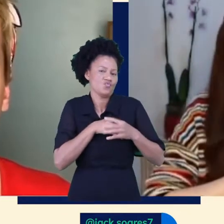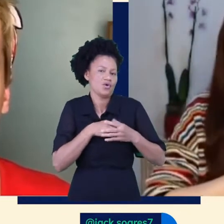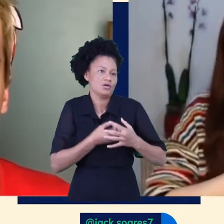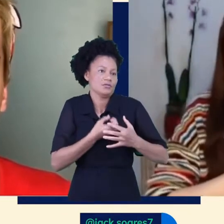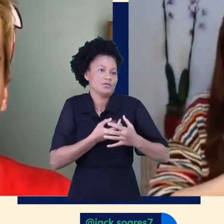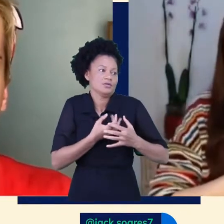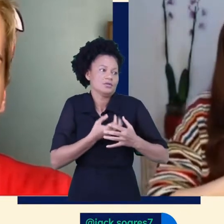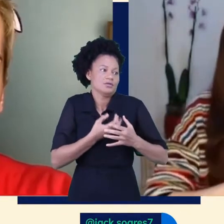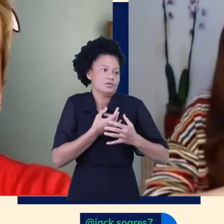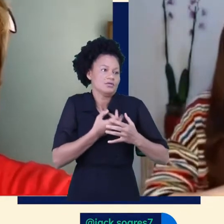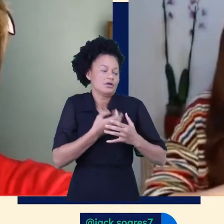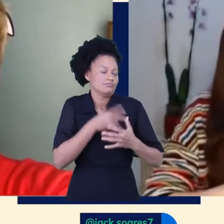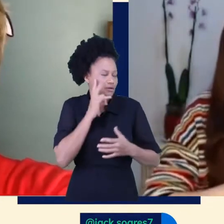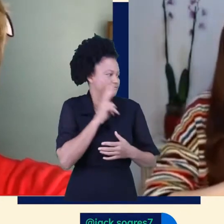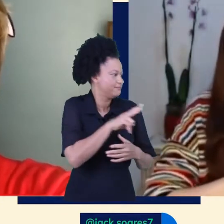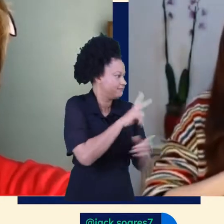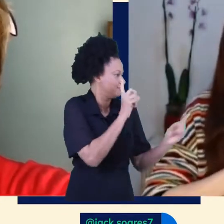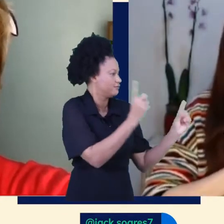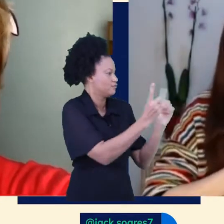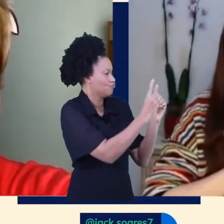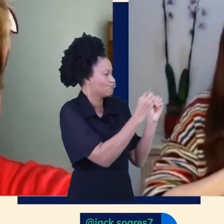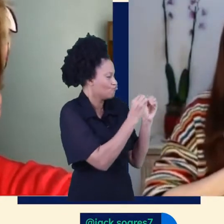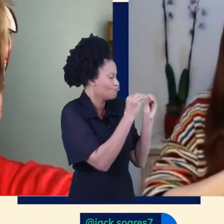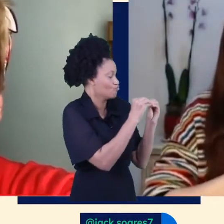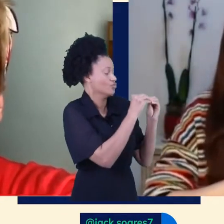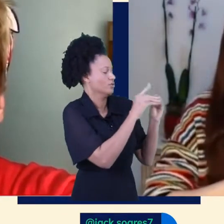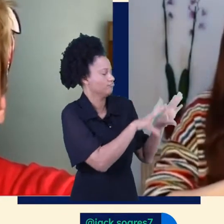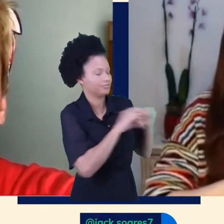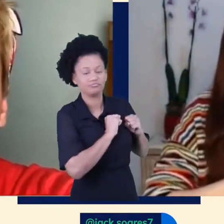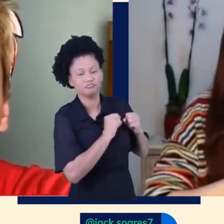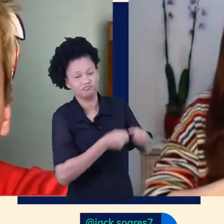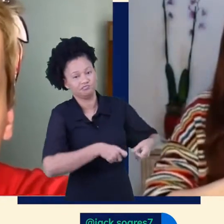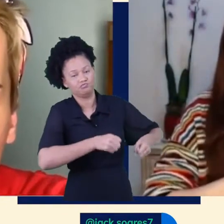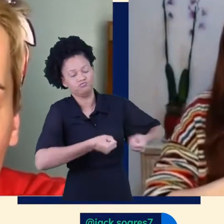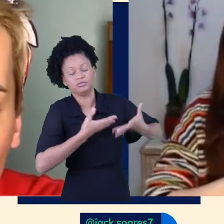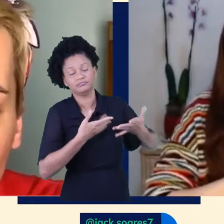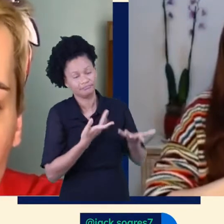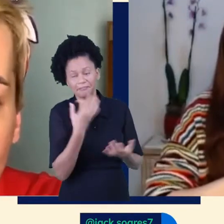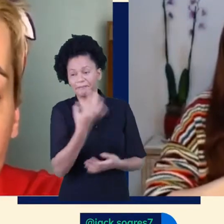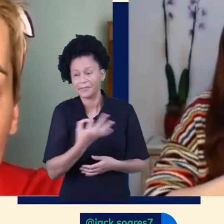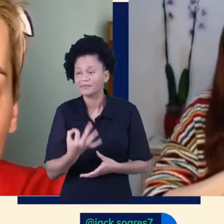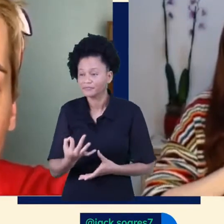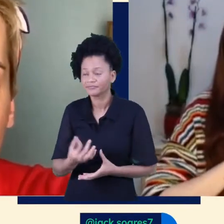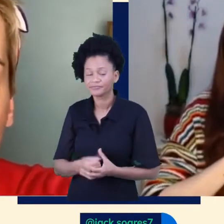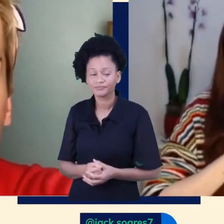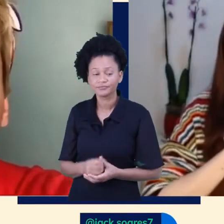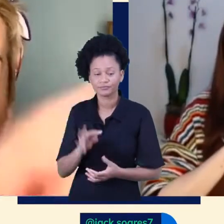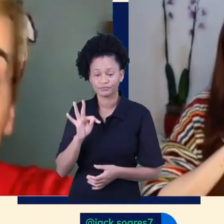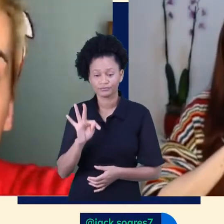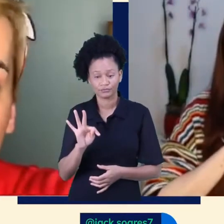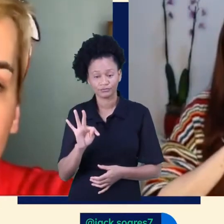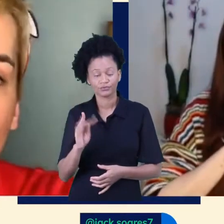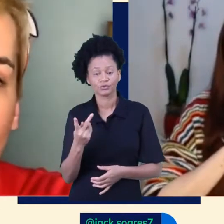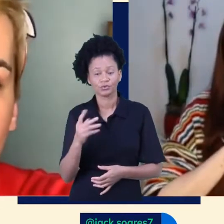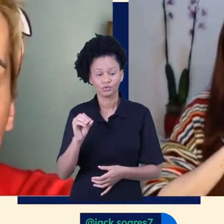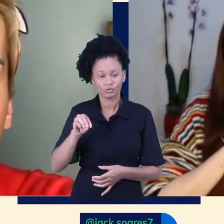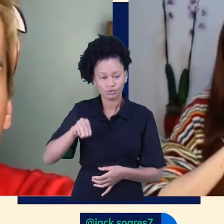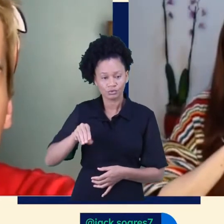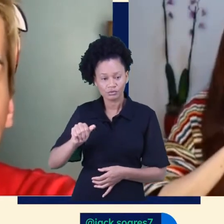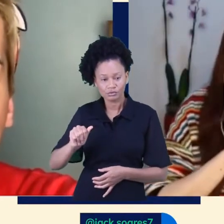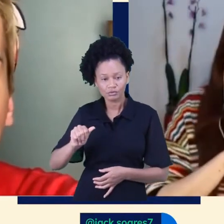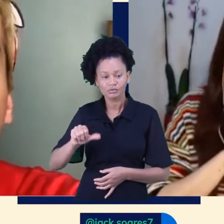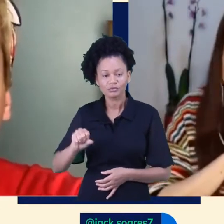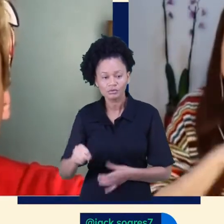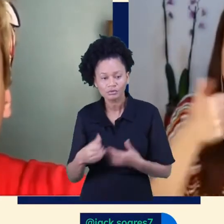desenvolvido, e é isso. É feito, amiga. O Thomas está falando aqui, tem os assexuais que tem uma outra maneira de